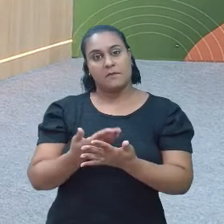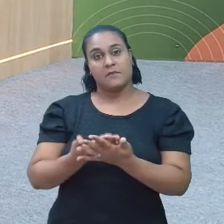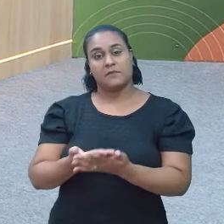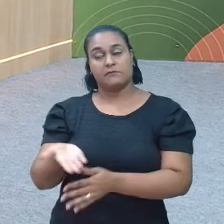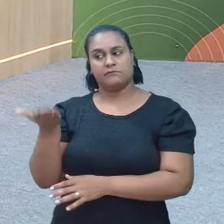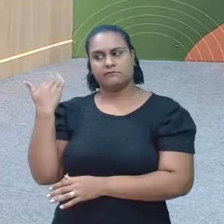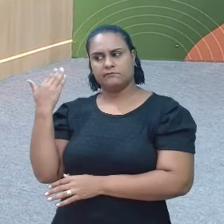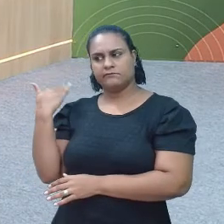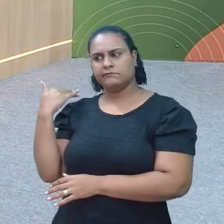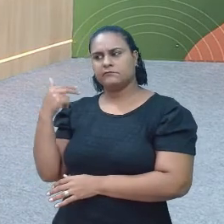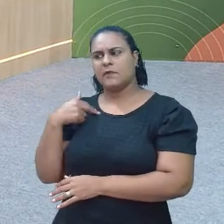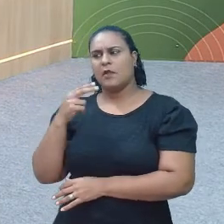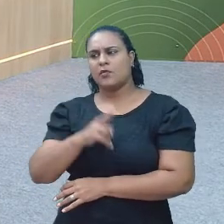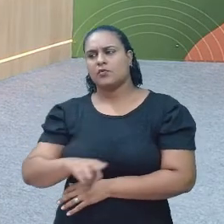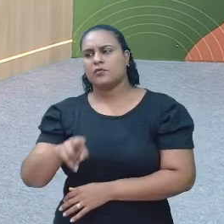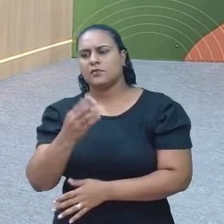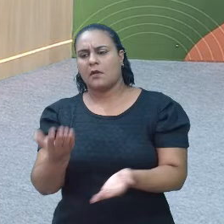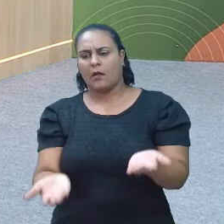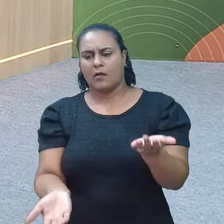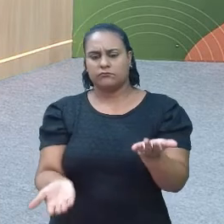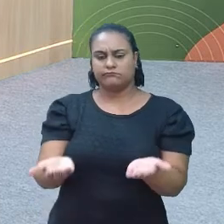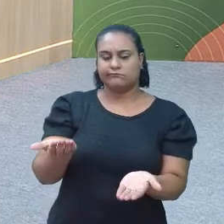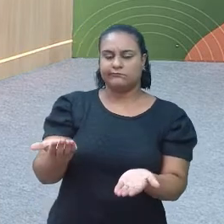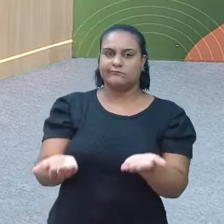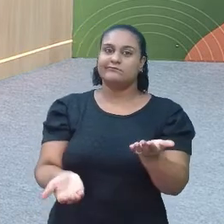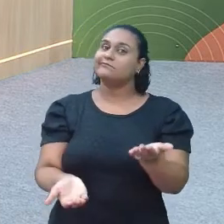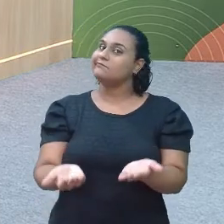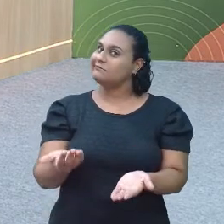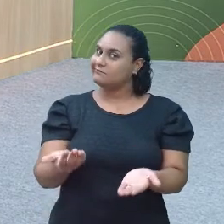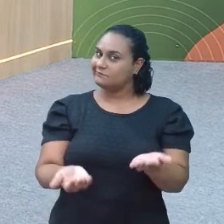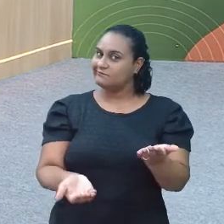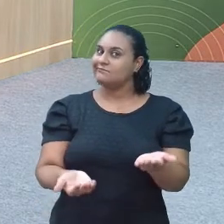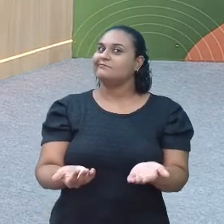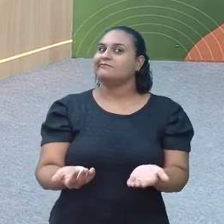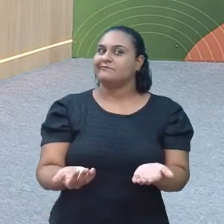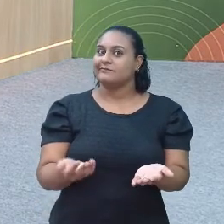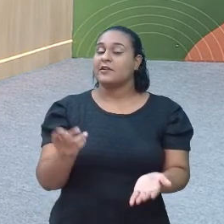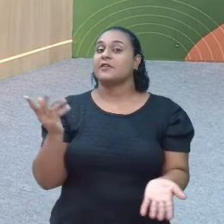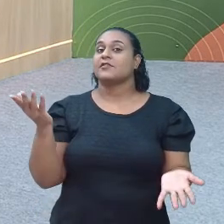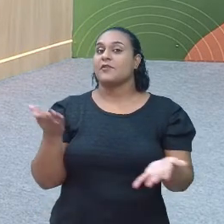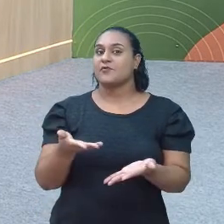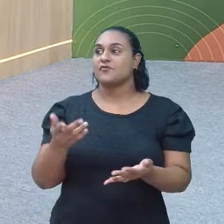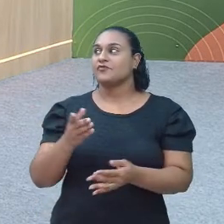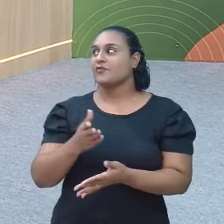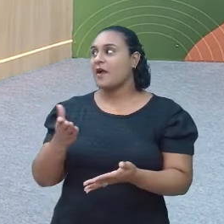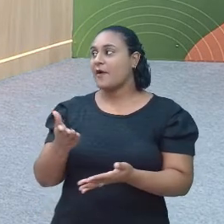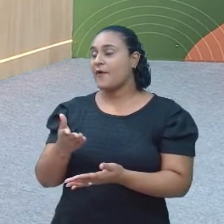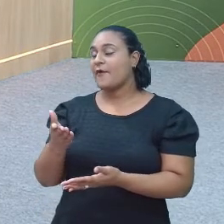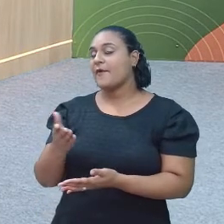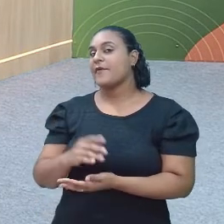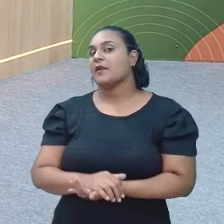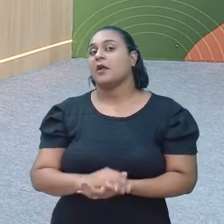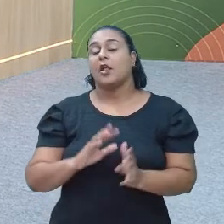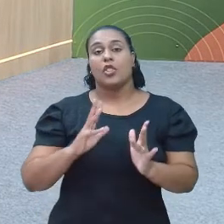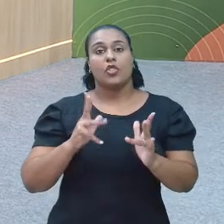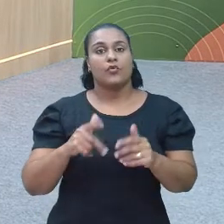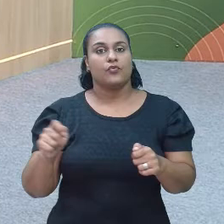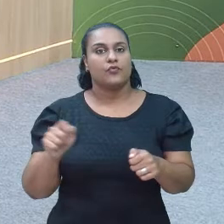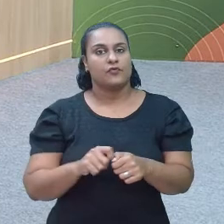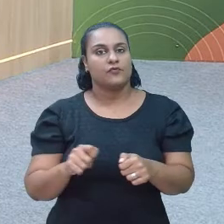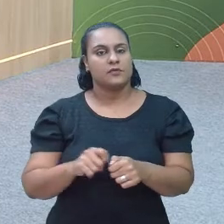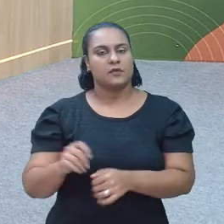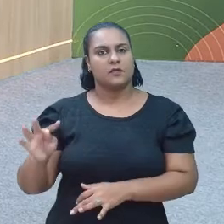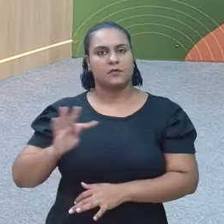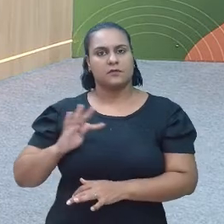utilizei muito a ideia da balança em equilíbrio, justamente para quando a gente chegasse nesse ponto, tudo que eu fizer como